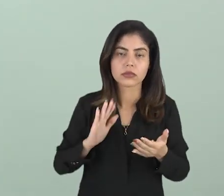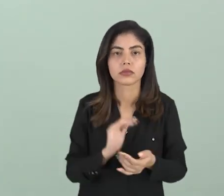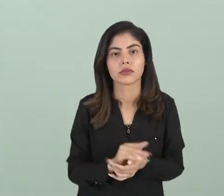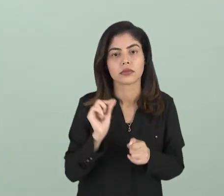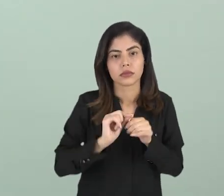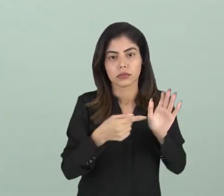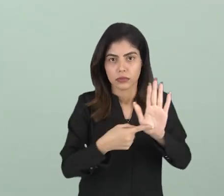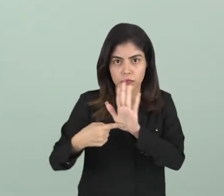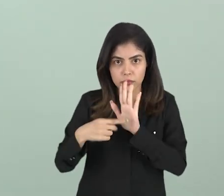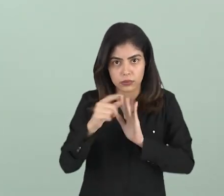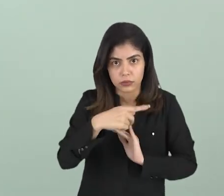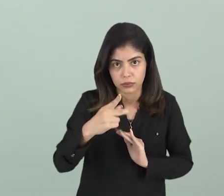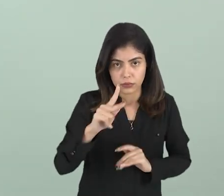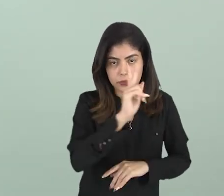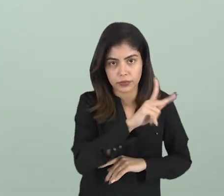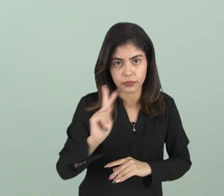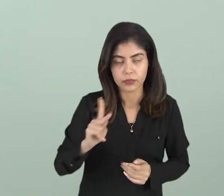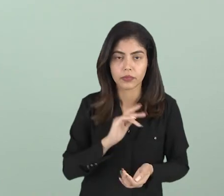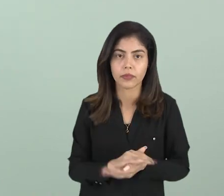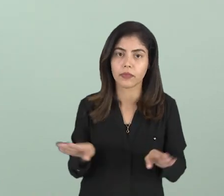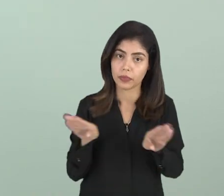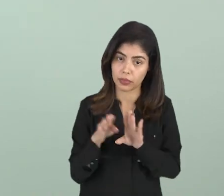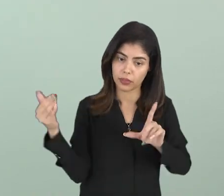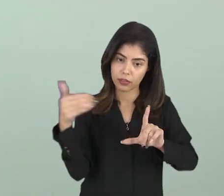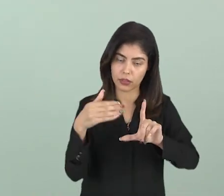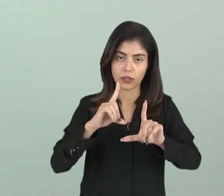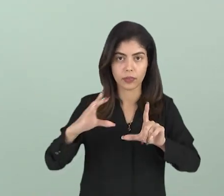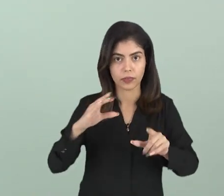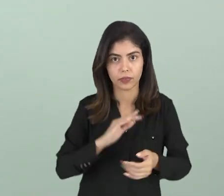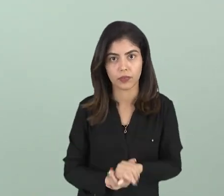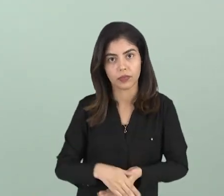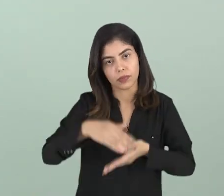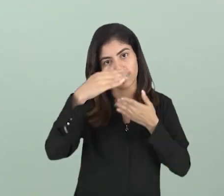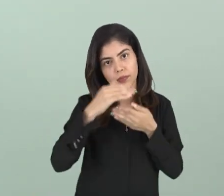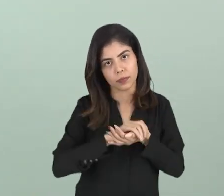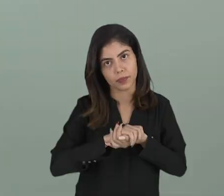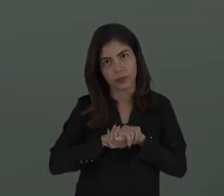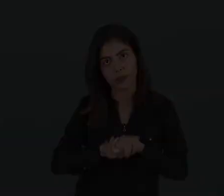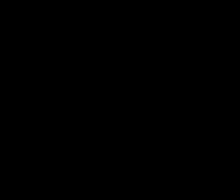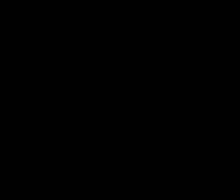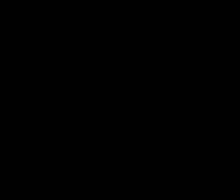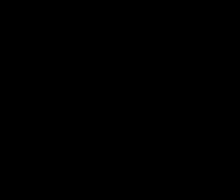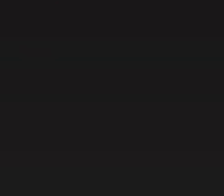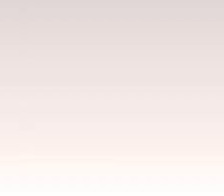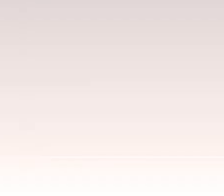realizar as atividades propostas pelo seu professor e também acessem a plataforma Eduque.